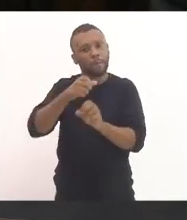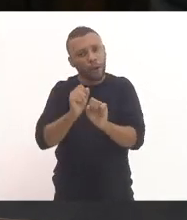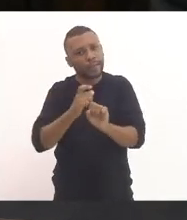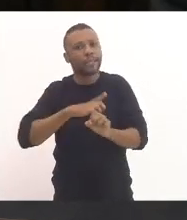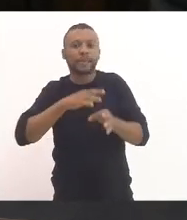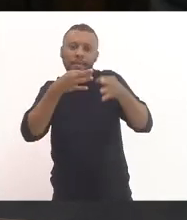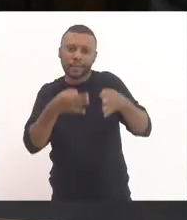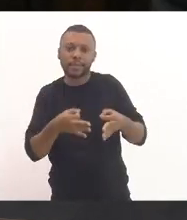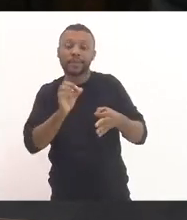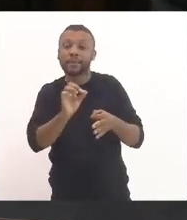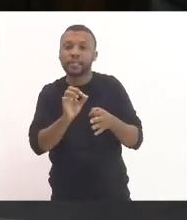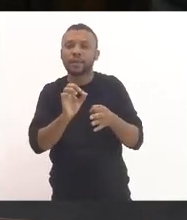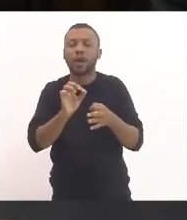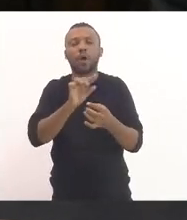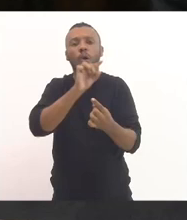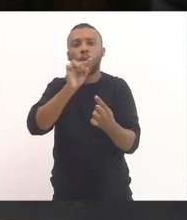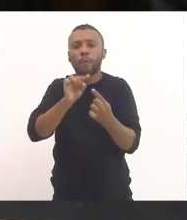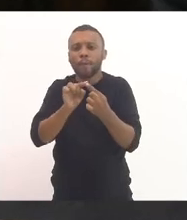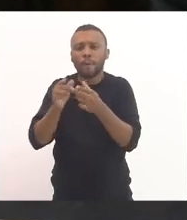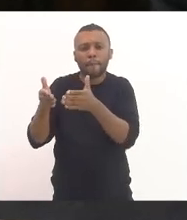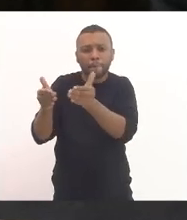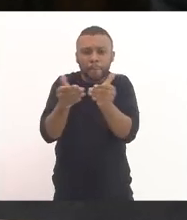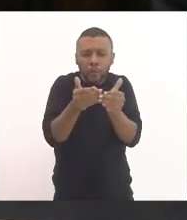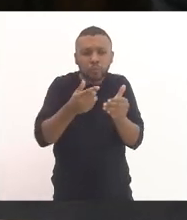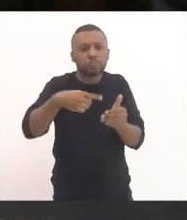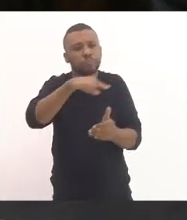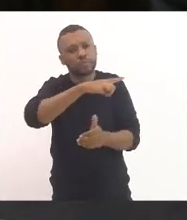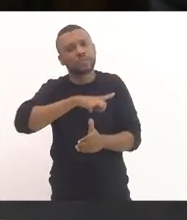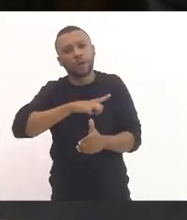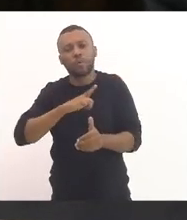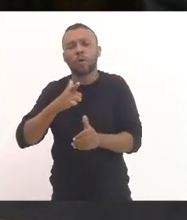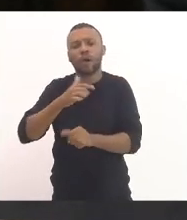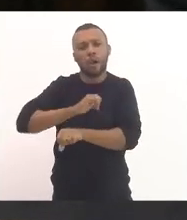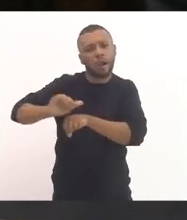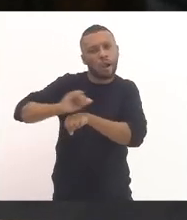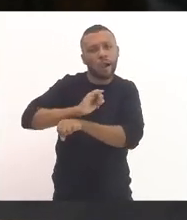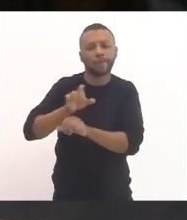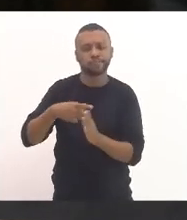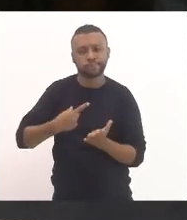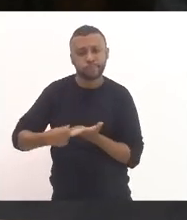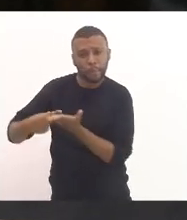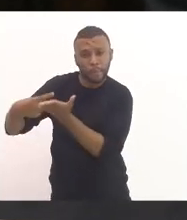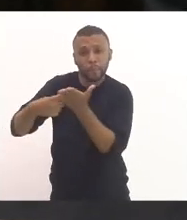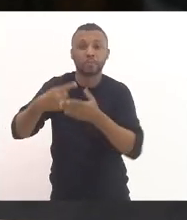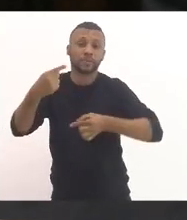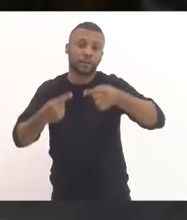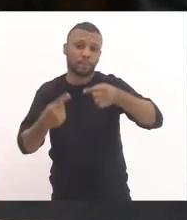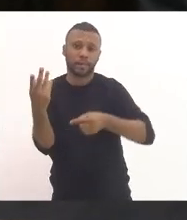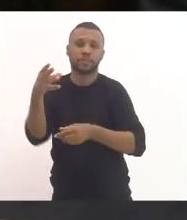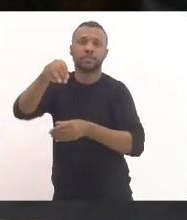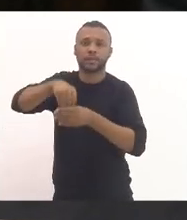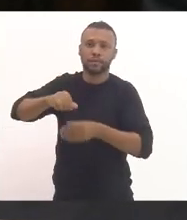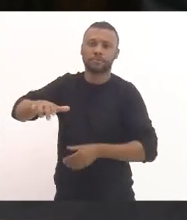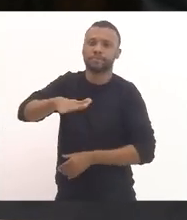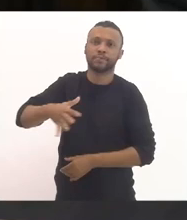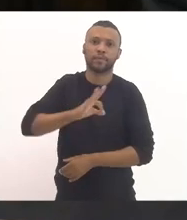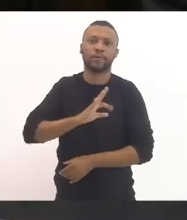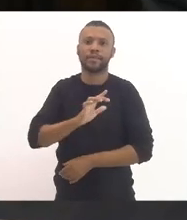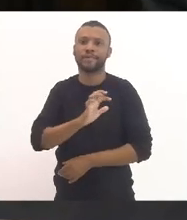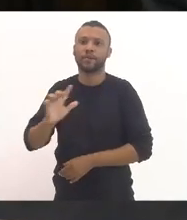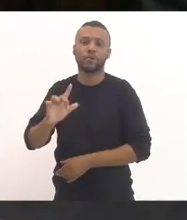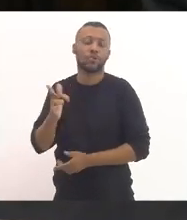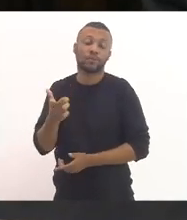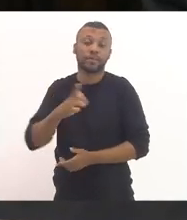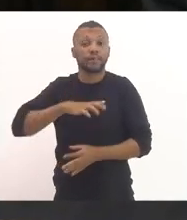dos Senhores está sendo canalizada da melhor forma a gente tem debatido isso aqui internamente Com certeza a polícia